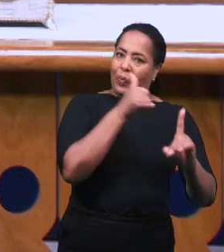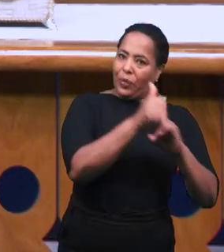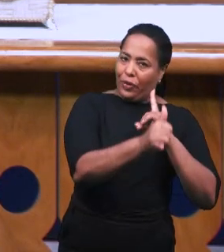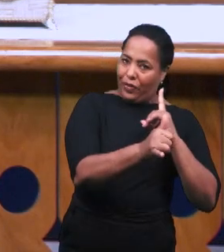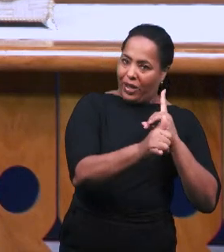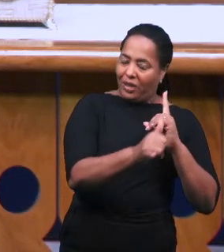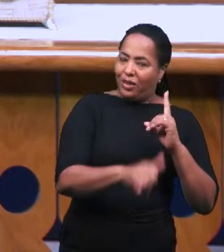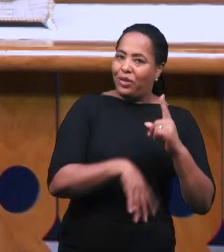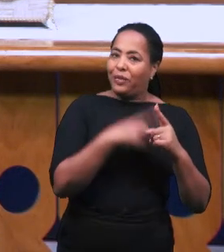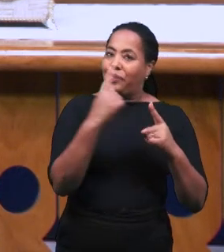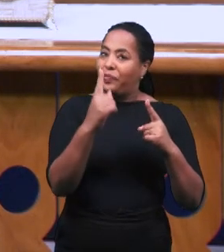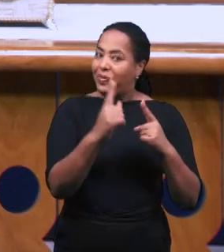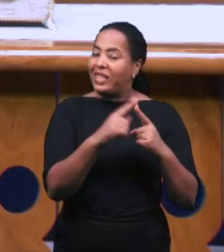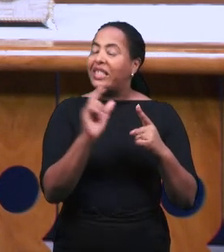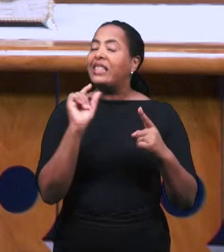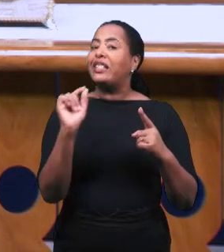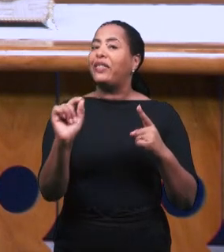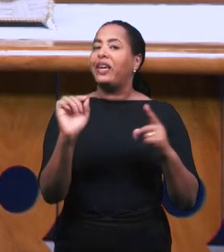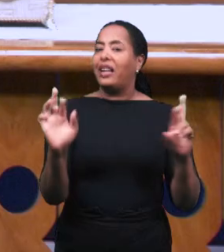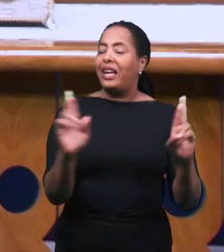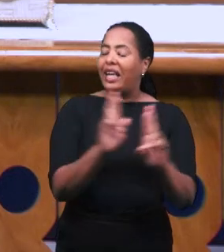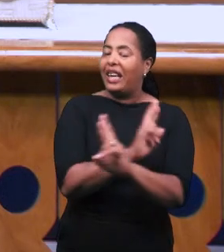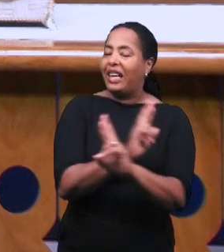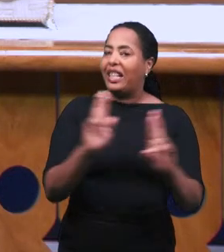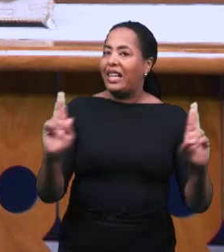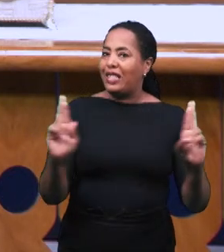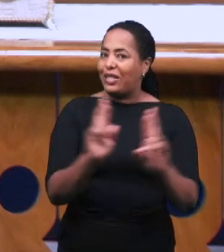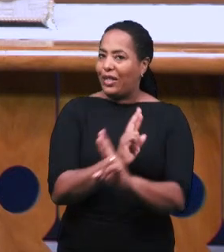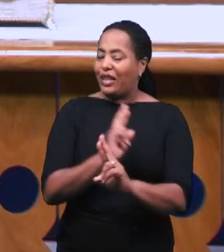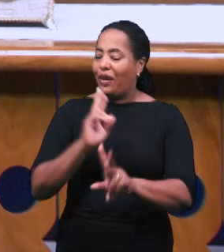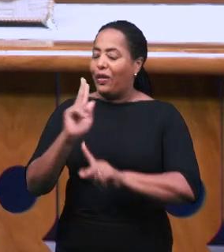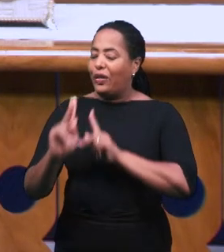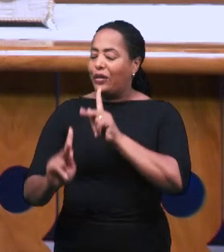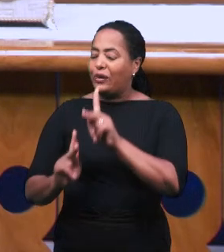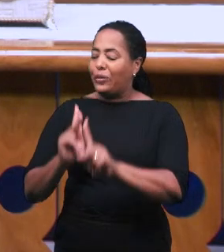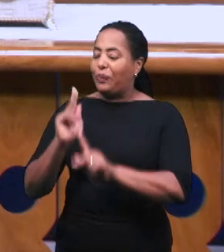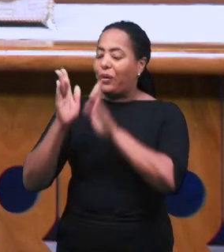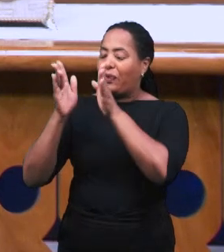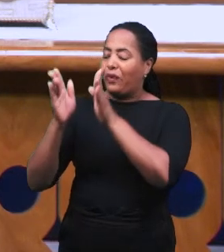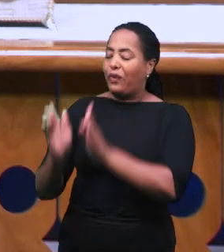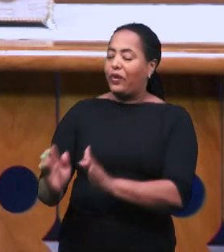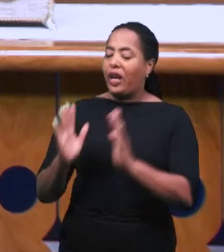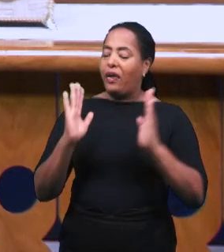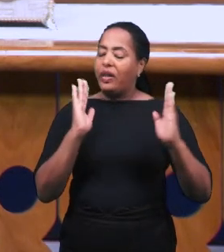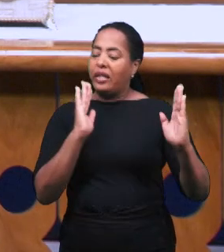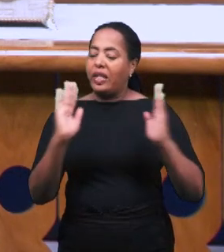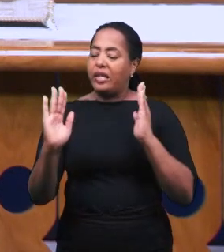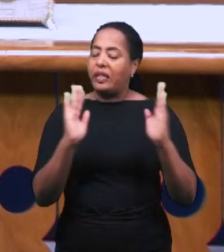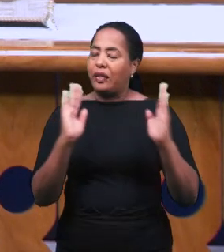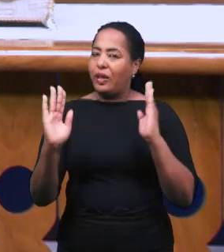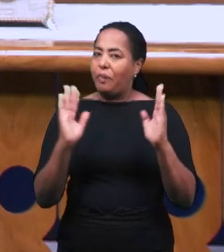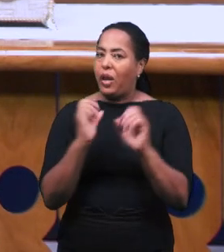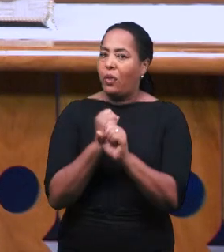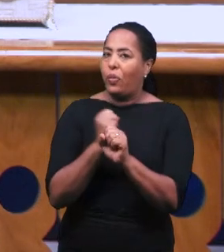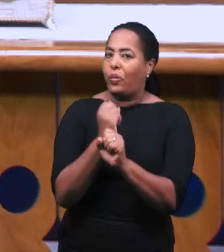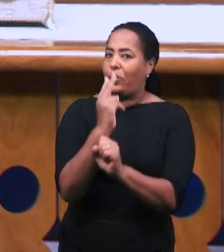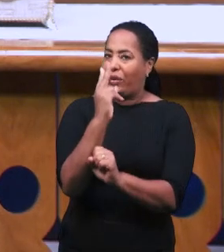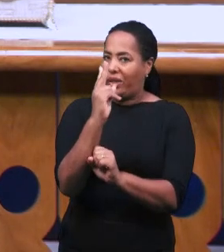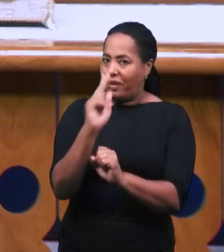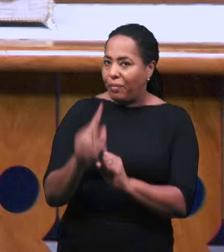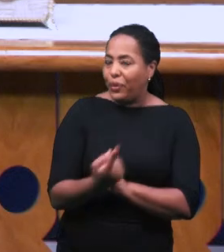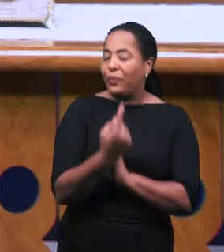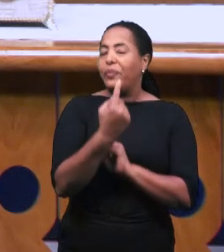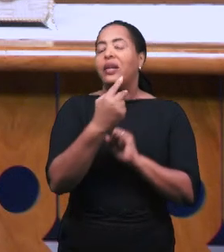que se relaciona com a vida da igreja nesses 2000 anos. Em breve, quando nós